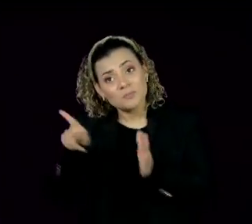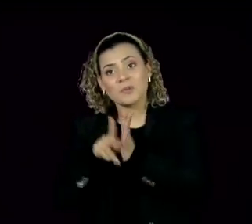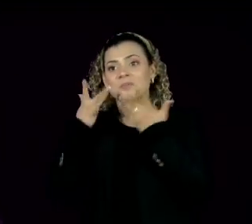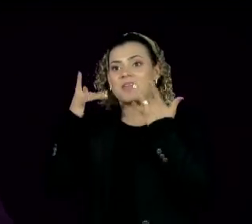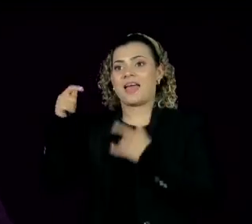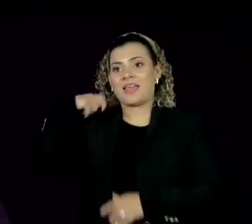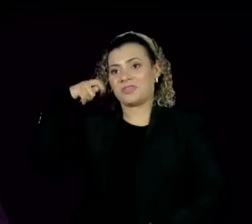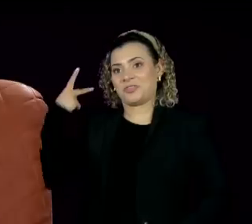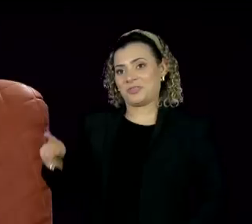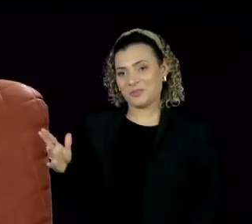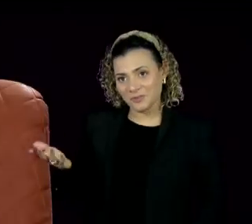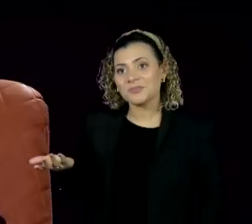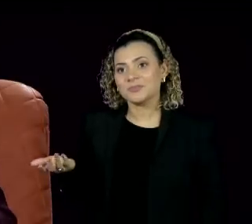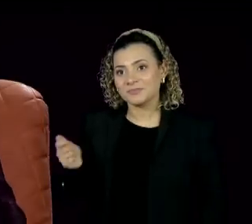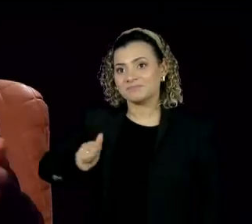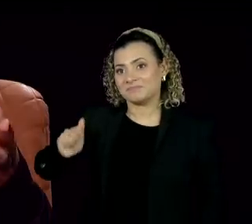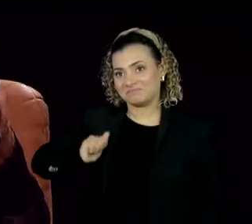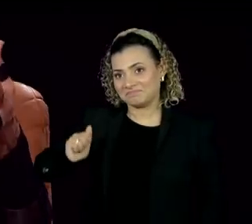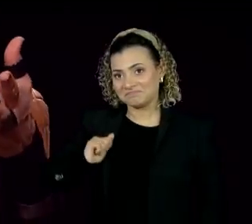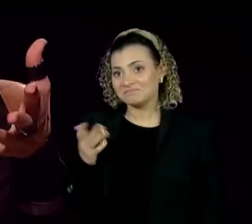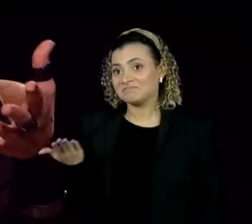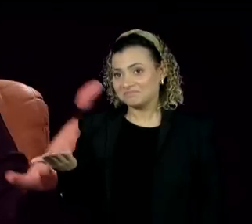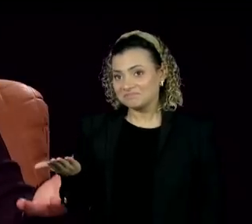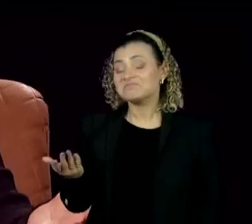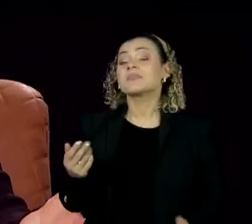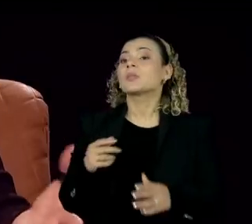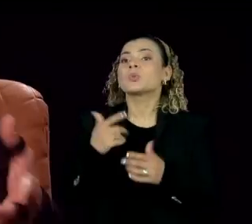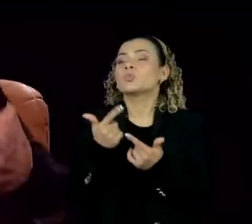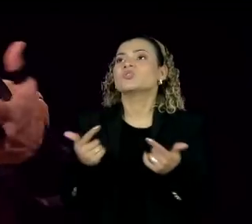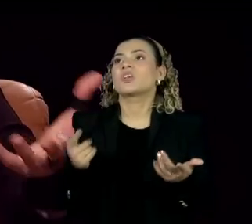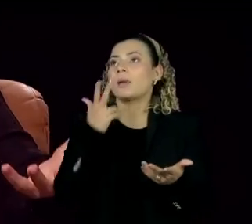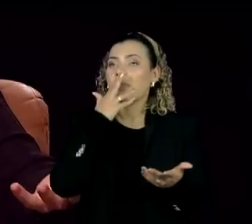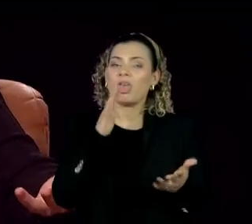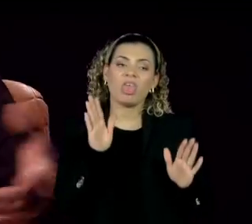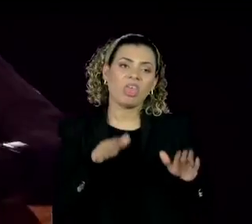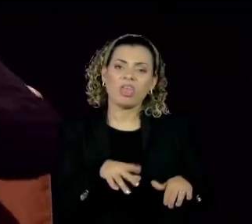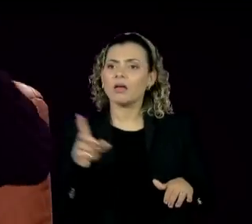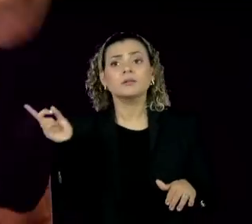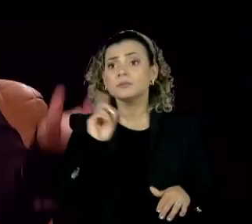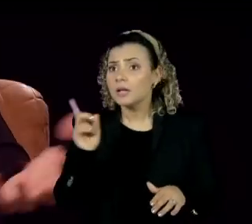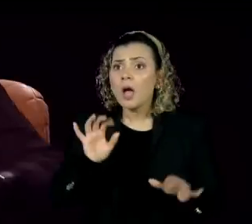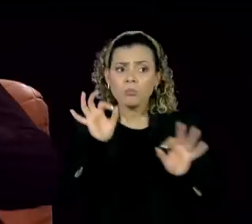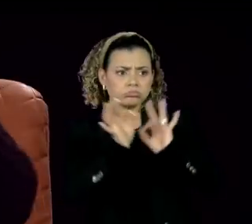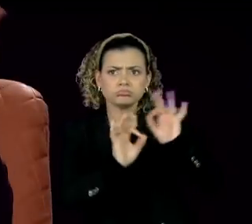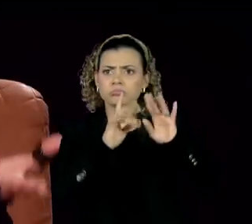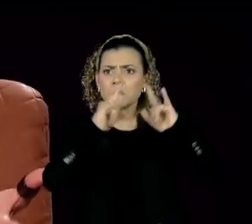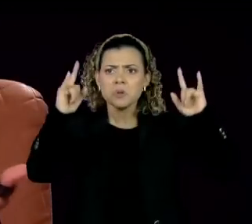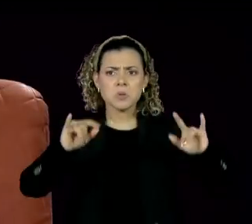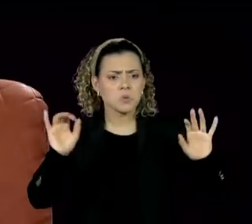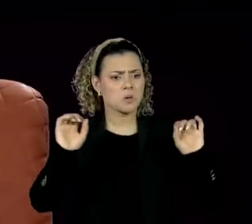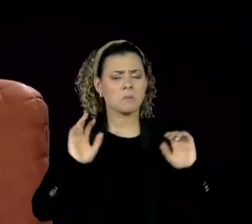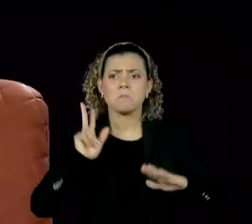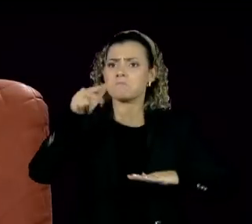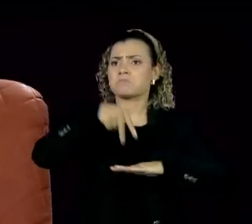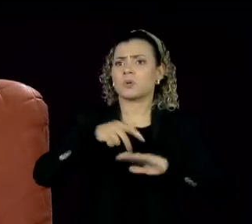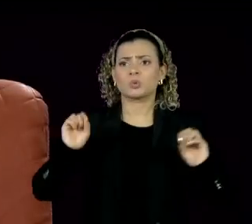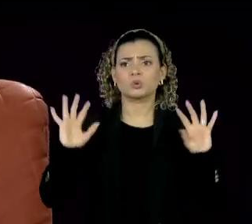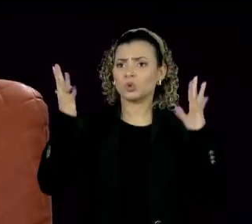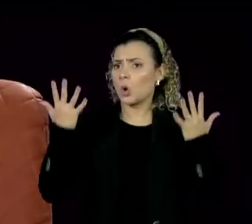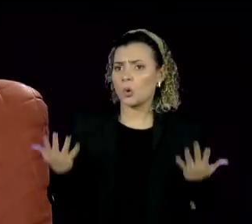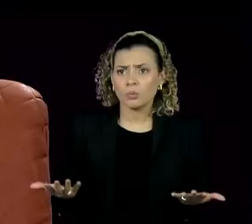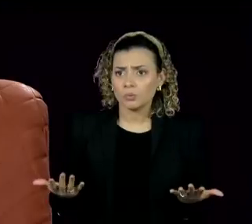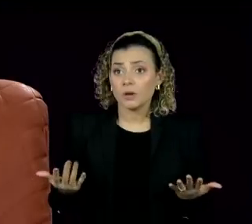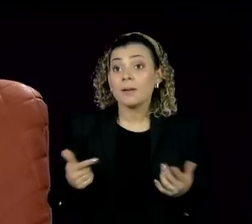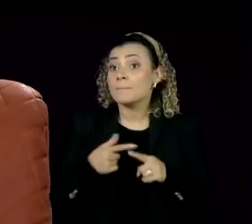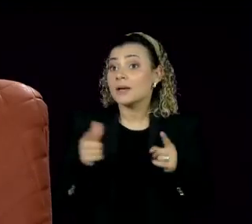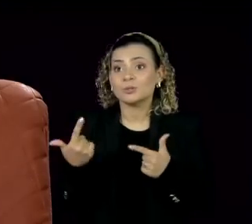raiz, né? Então, não tinha muita frescura, sabe? A gente chegava num lugar e montava o circo e fazia o show. Mas não tinha